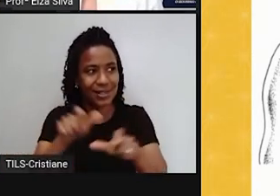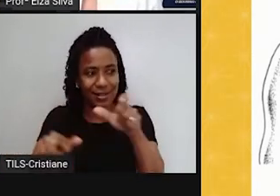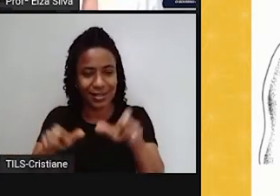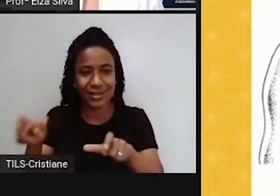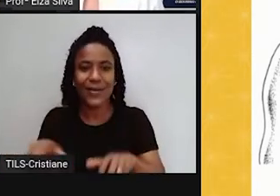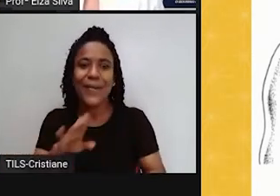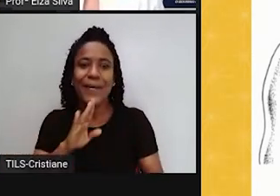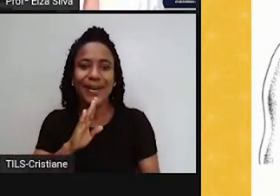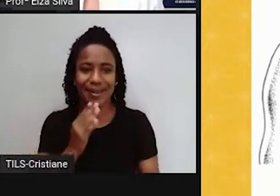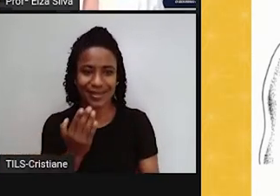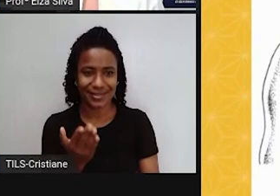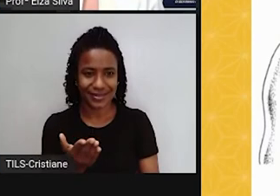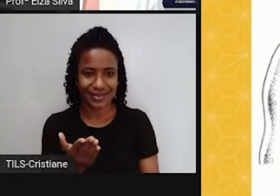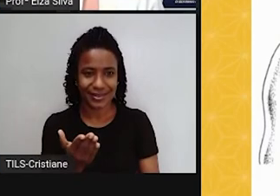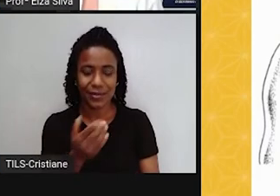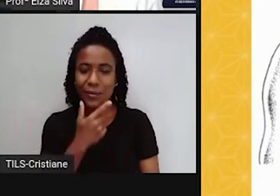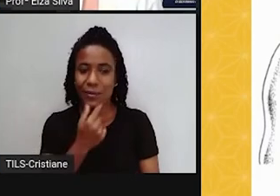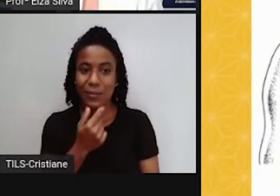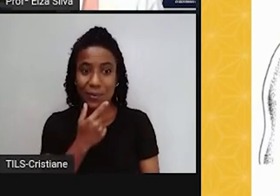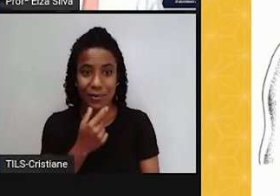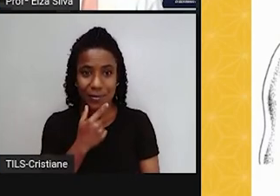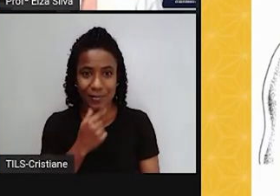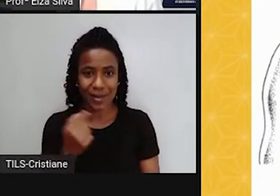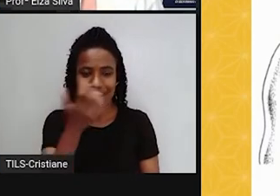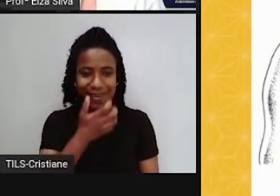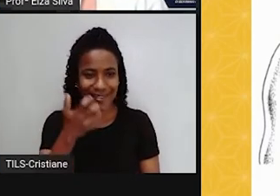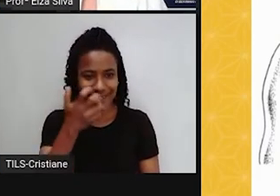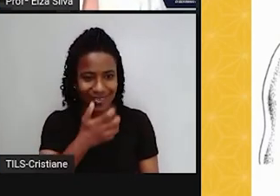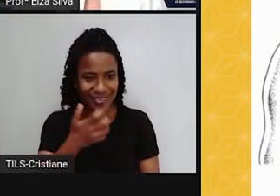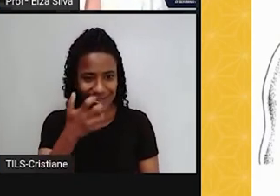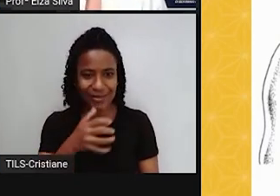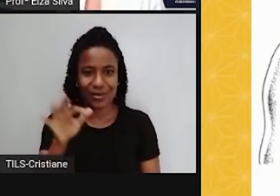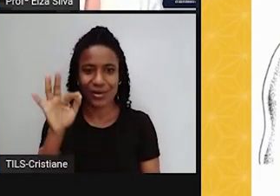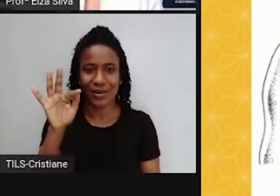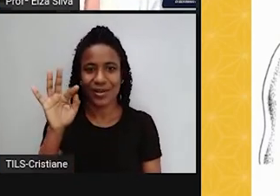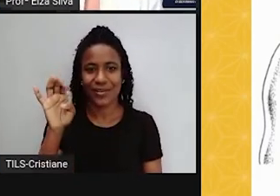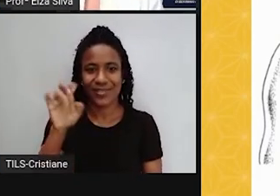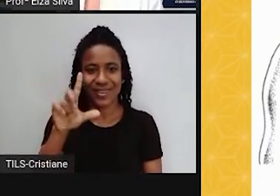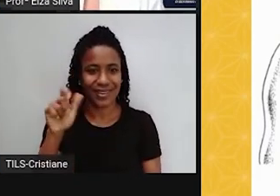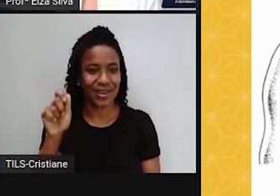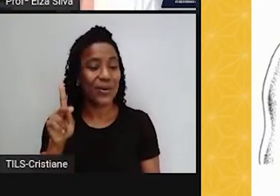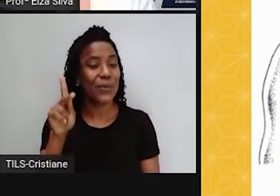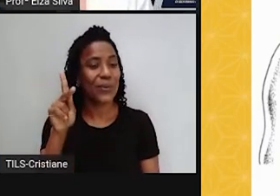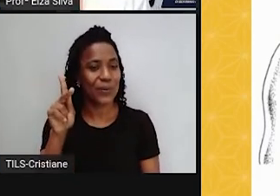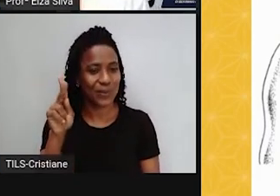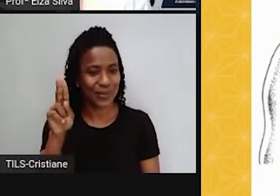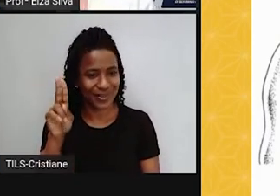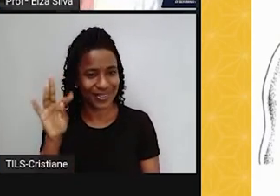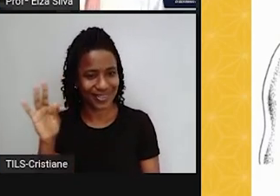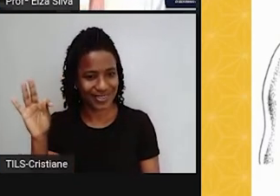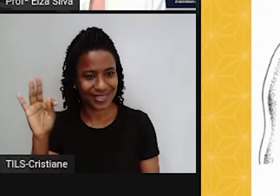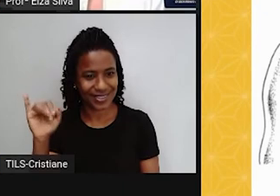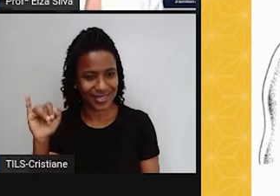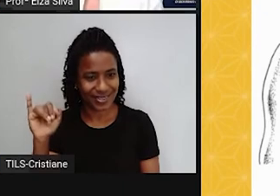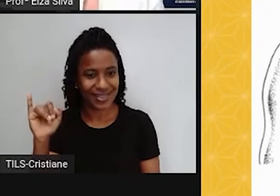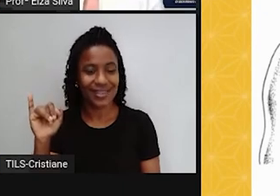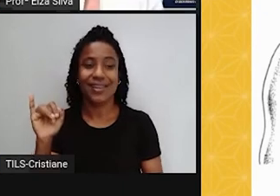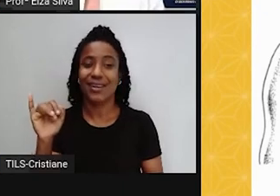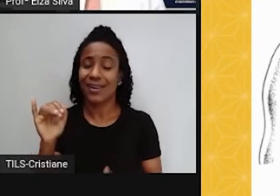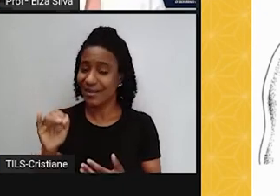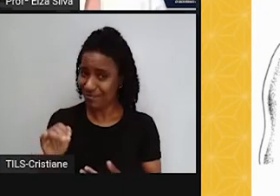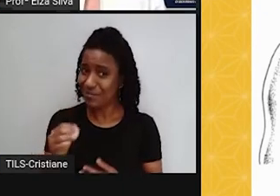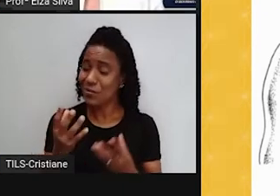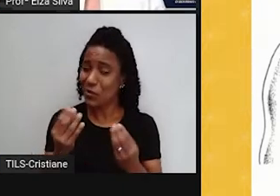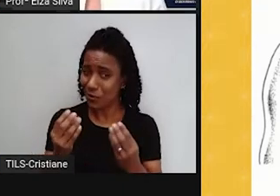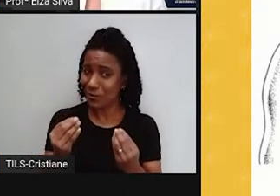Akure? Eu acho que sim. Inclusive, muitos estudantes da minha sala de aula, eles conhecem,